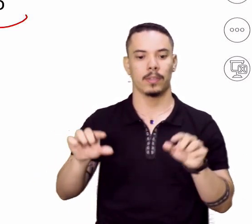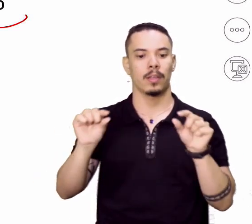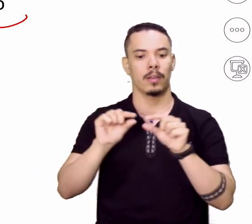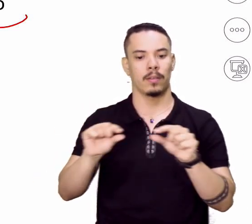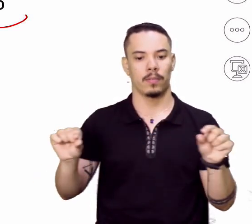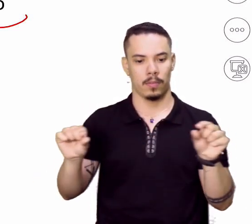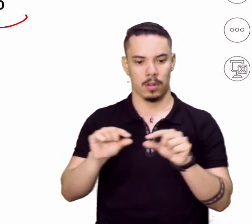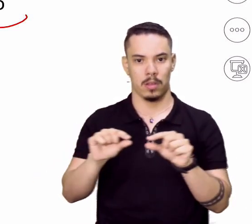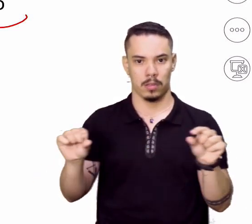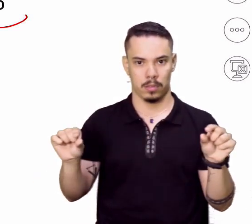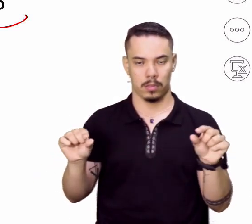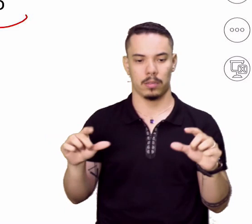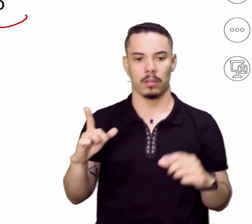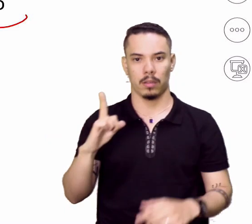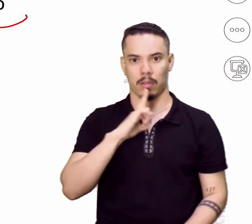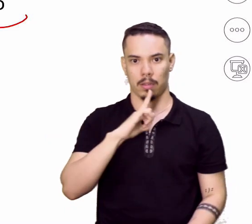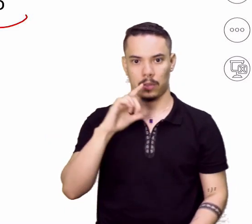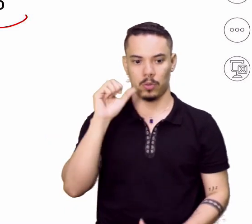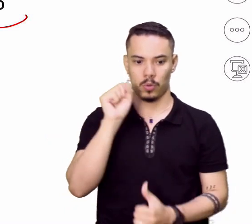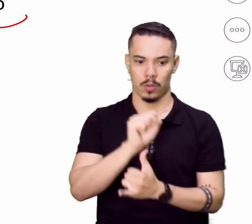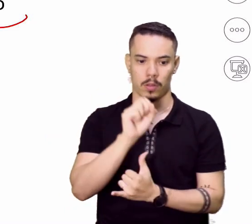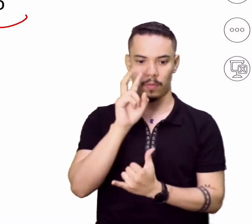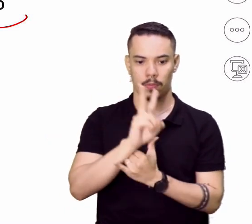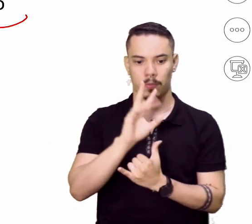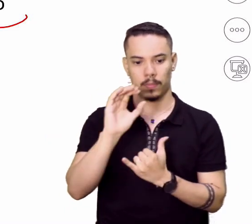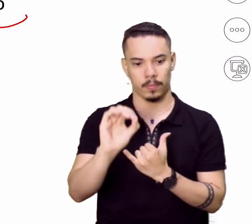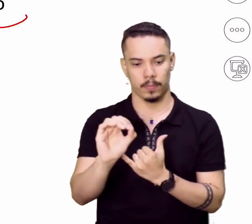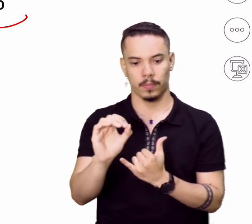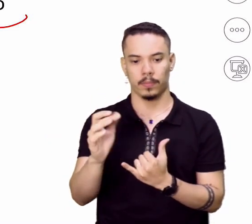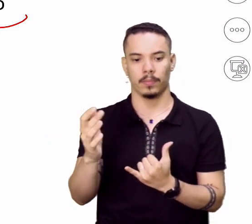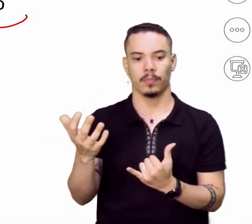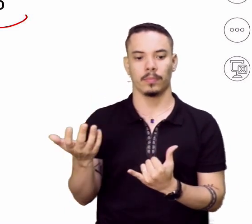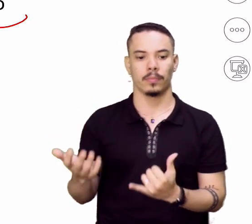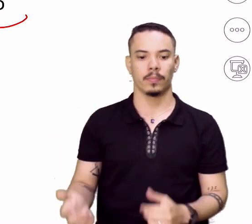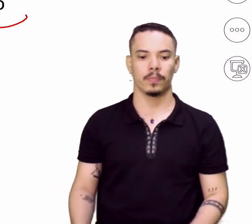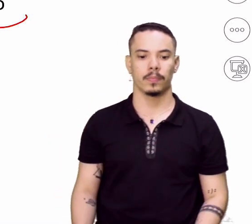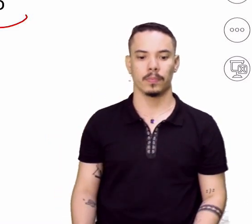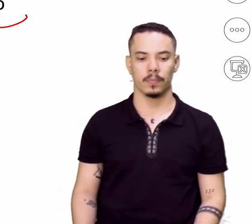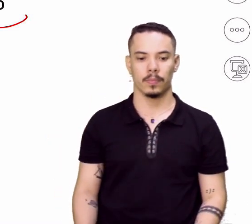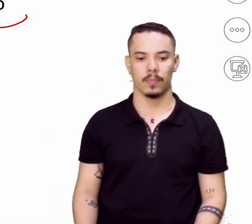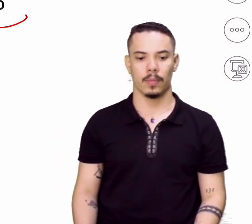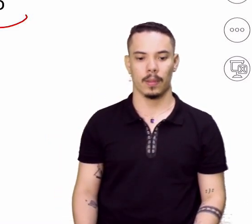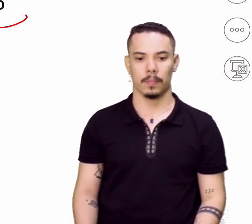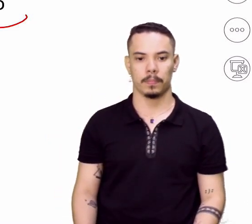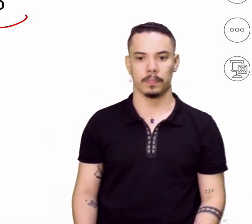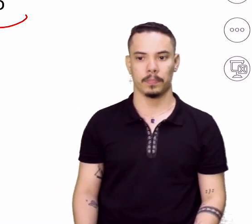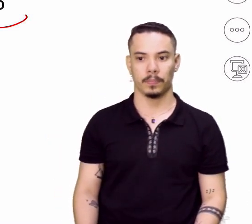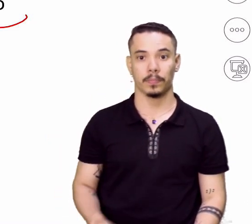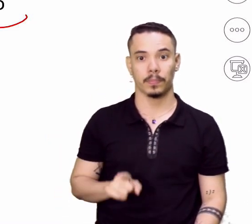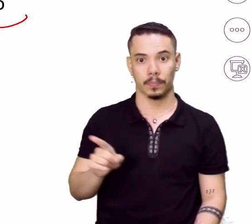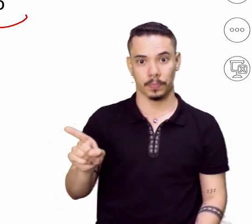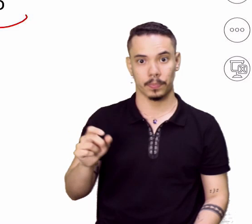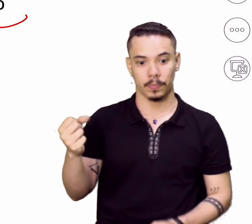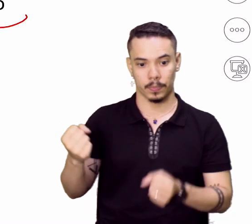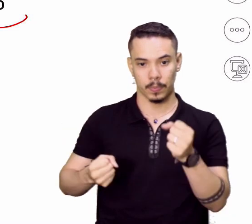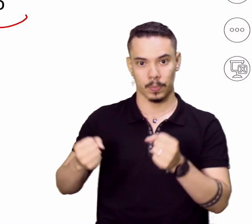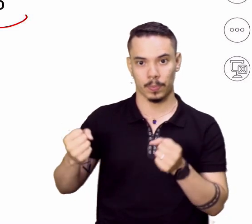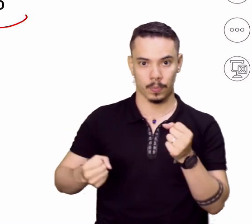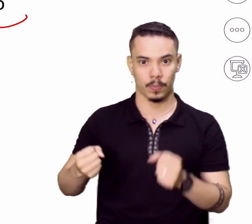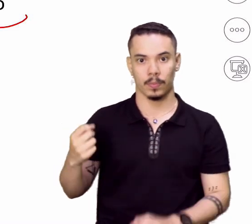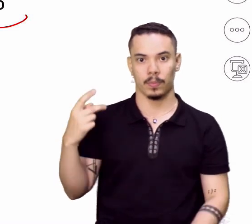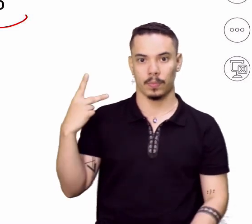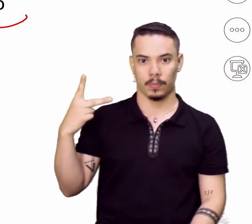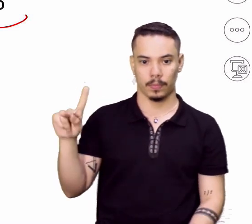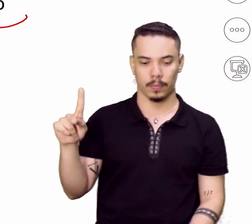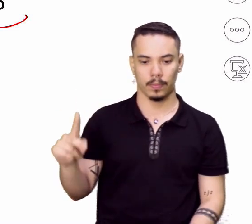tem o sujeito e aqui com objeto. That's Jean's car. Aquele é o carro da Jean. I used to own